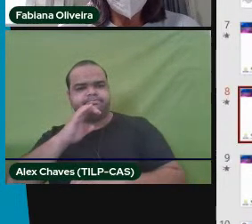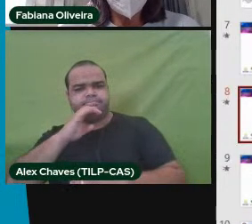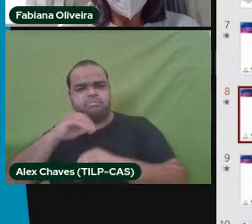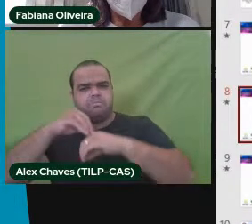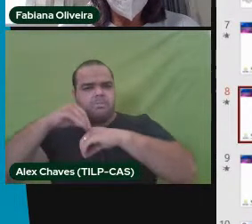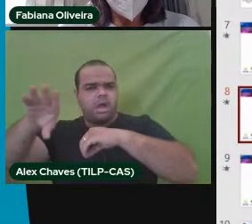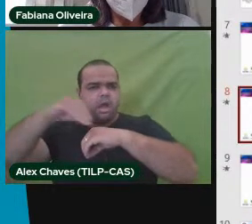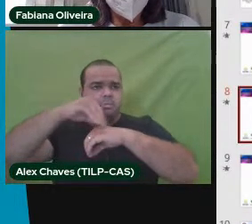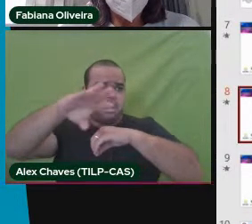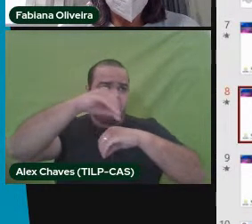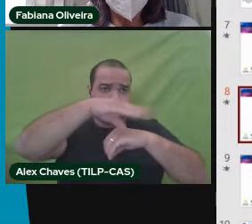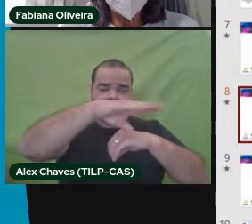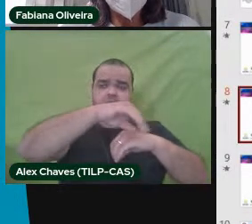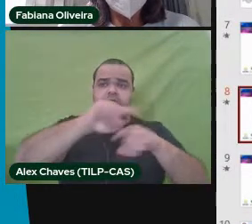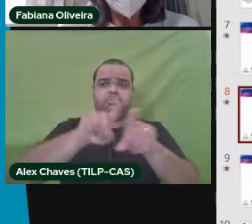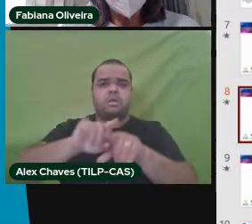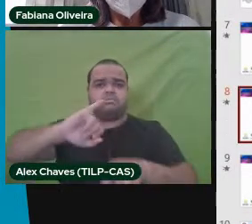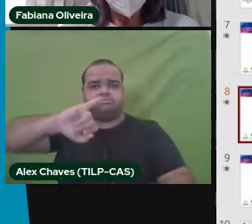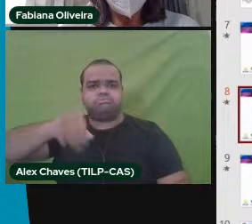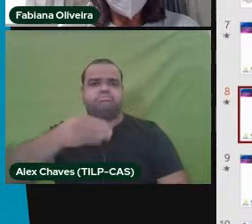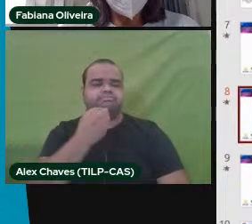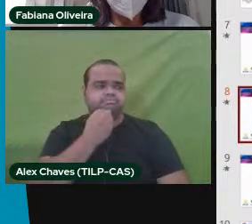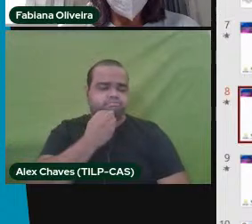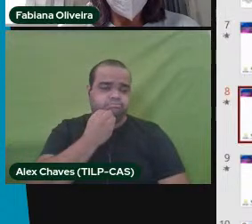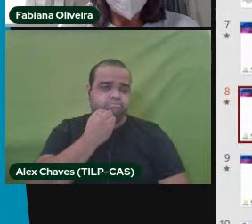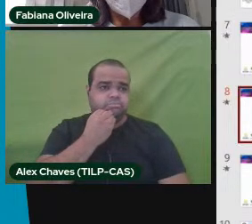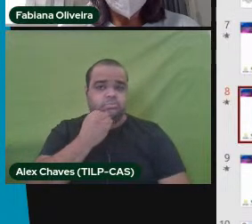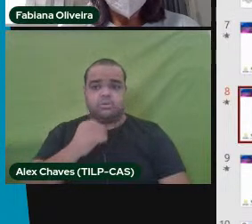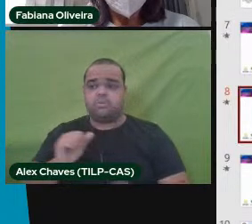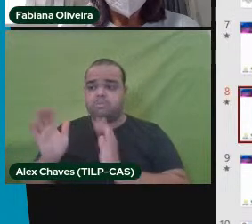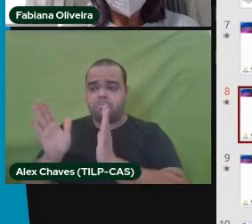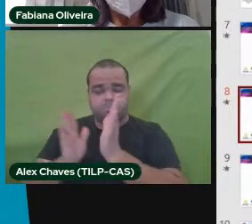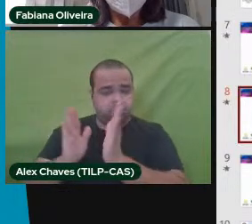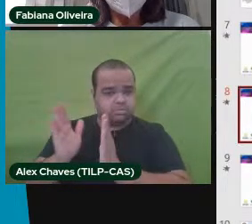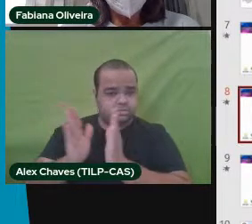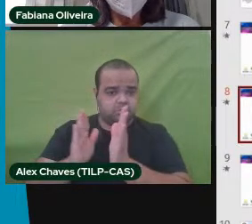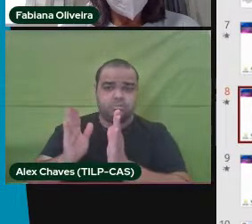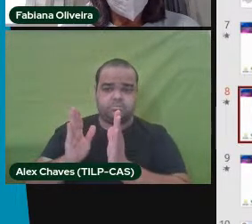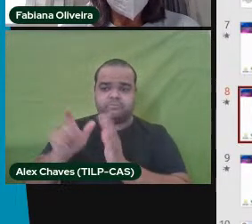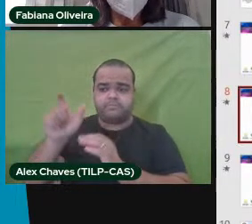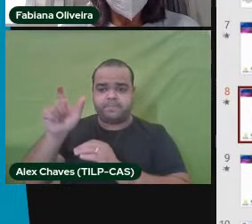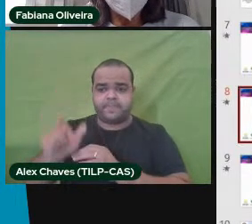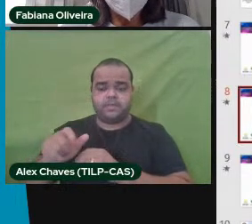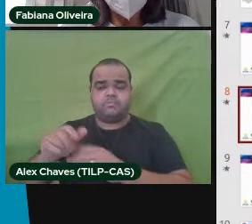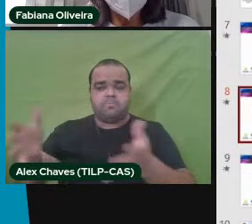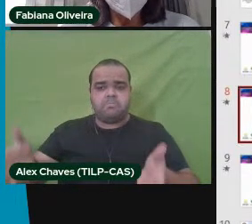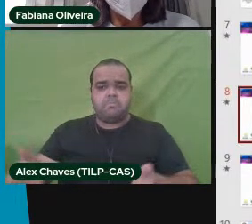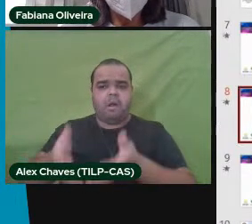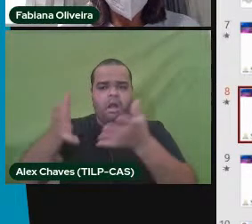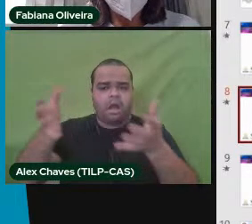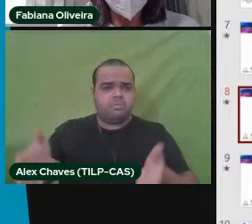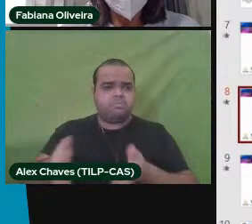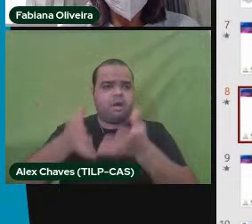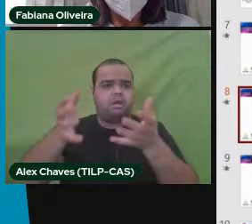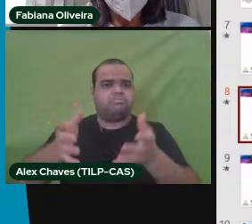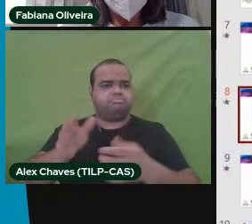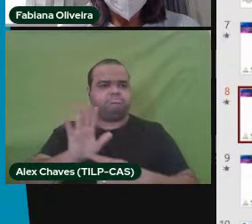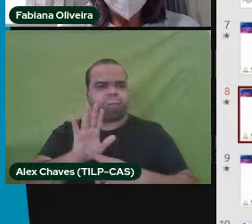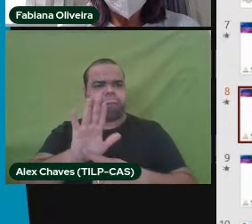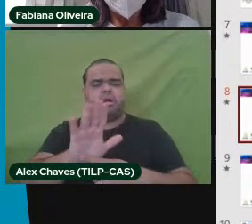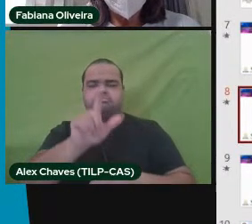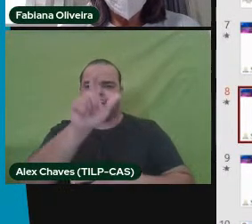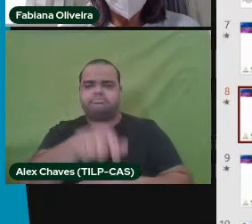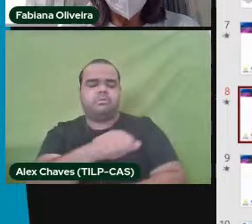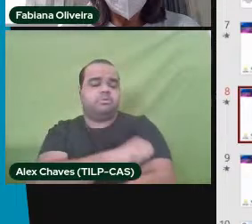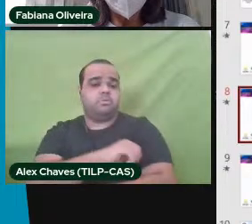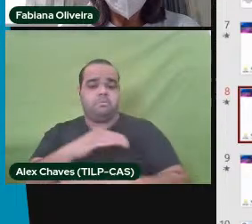essa oportunidade do mediador que encoraja e fortalece o seu aluno,